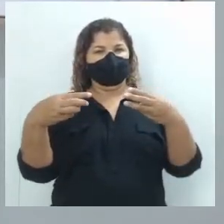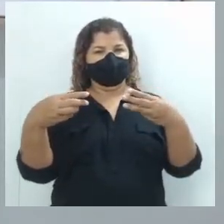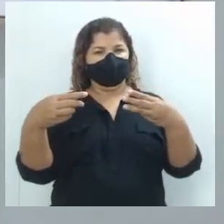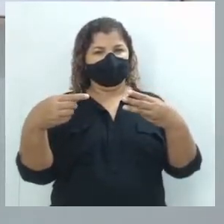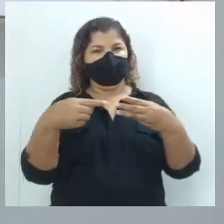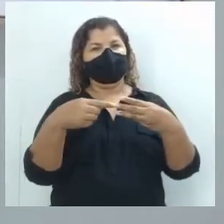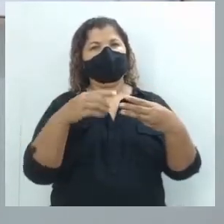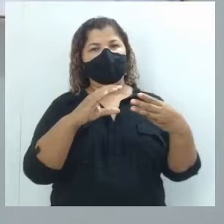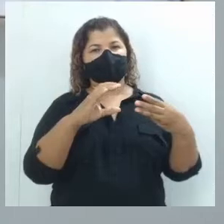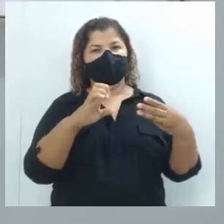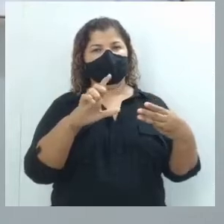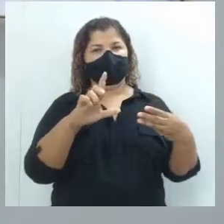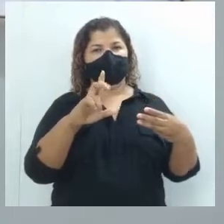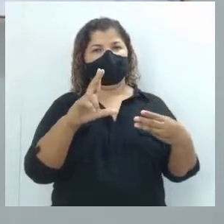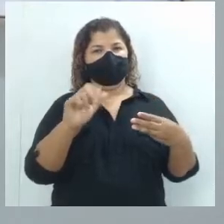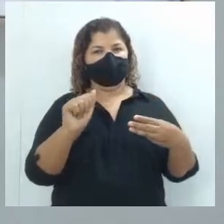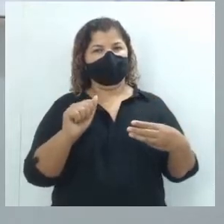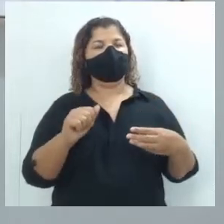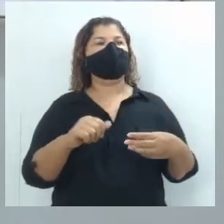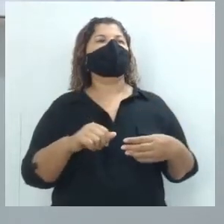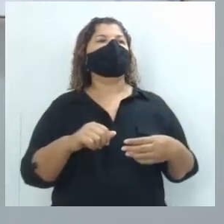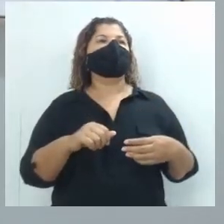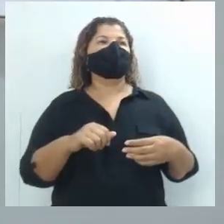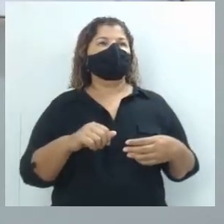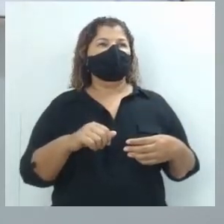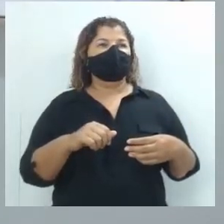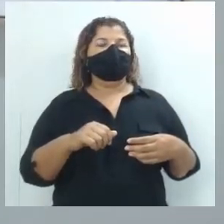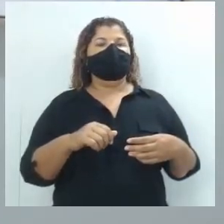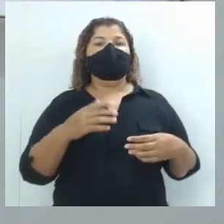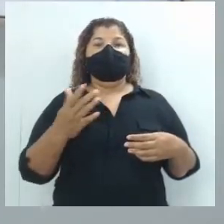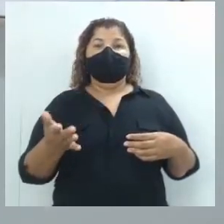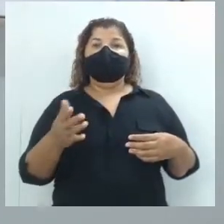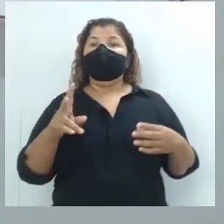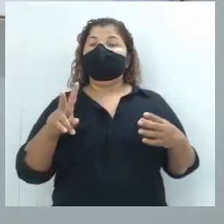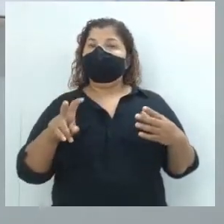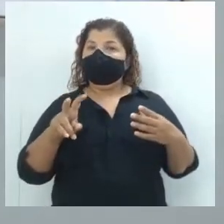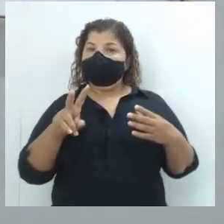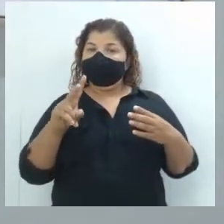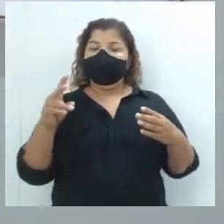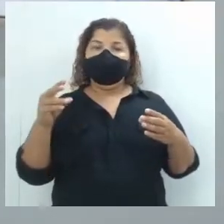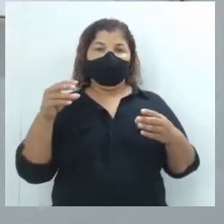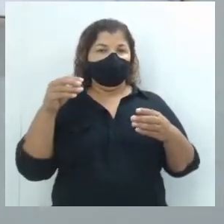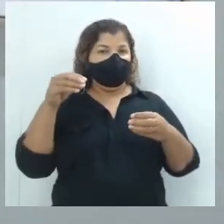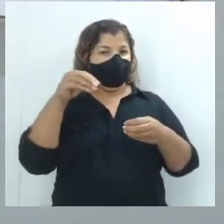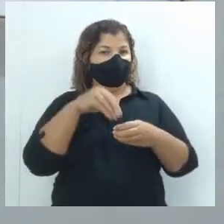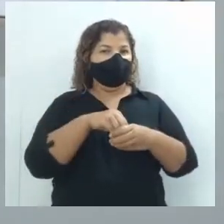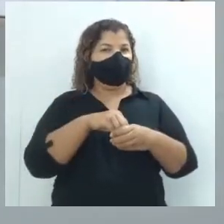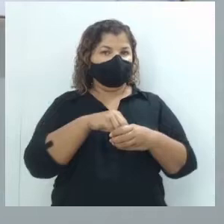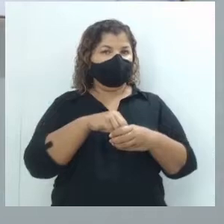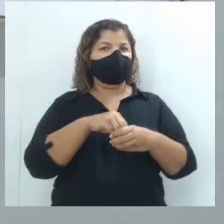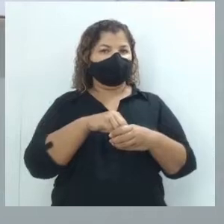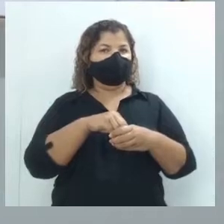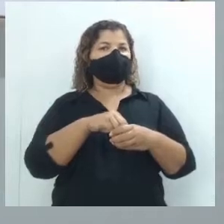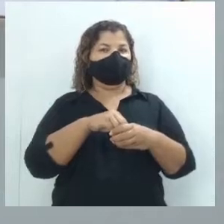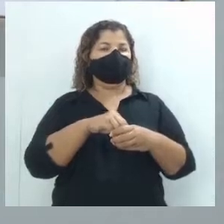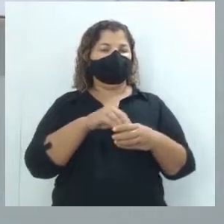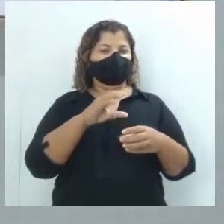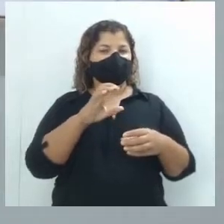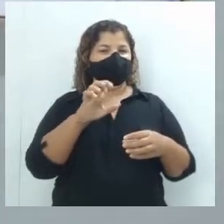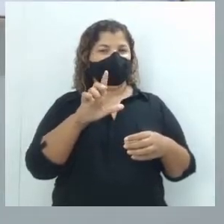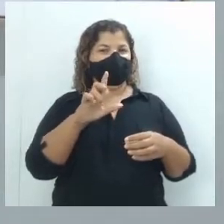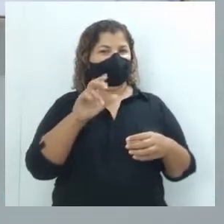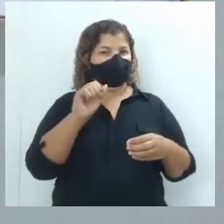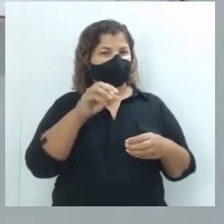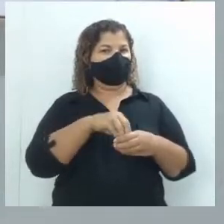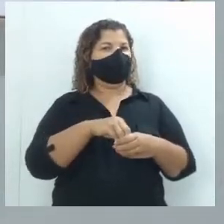Imagina que isso é uma célula, beleza? Vocês sabem que o vírus, ele é um parasita obrigatório intracelular. Ele só funciona se entrar dentro da